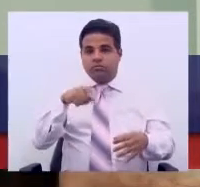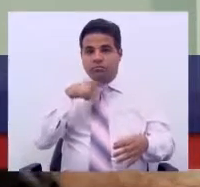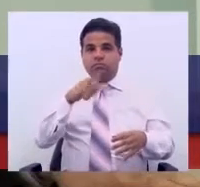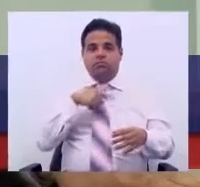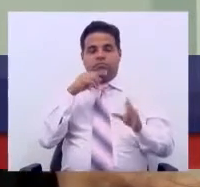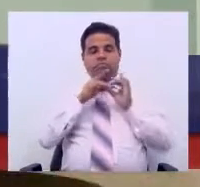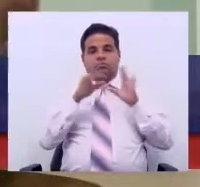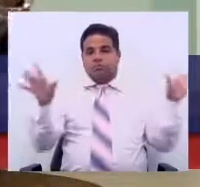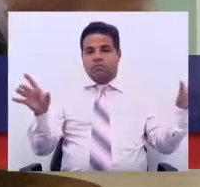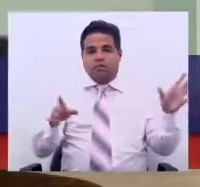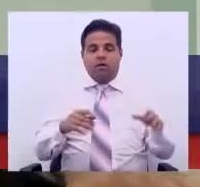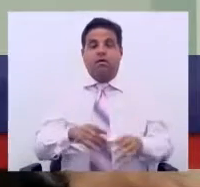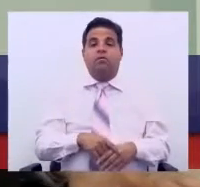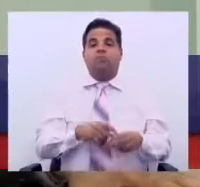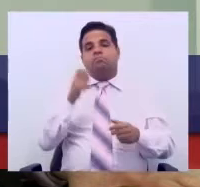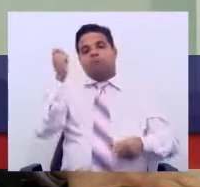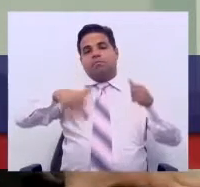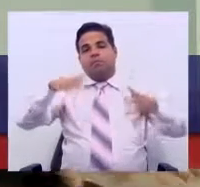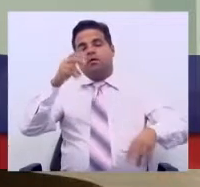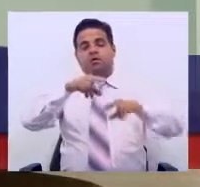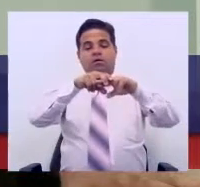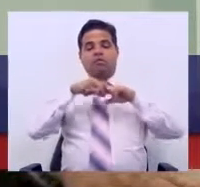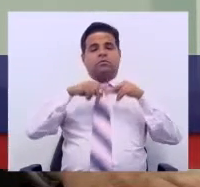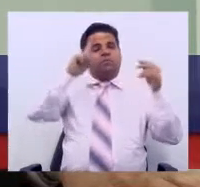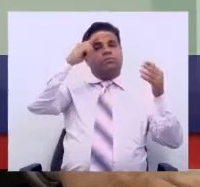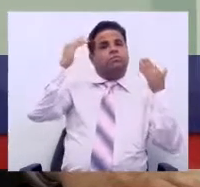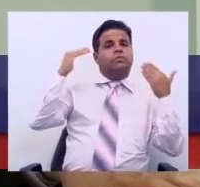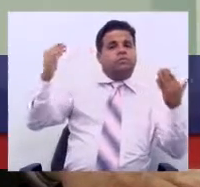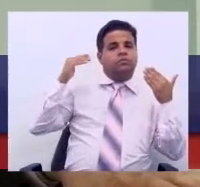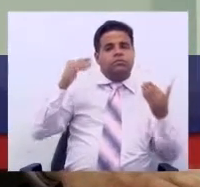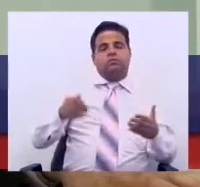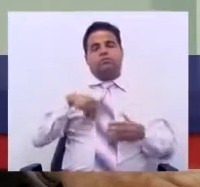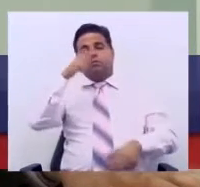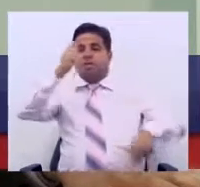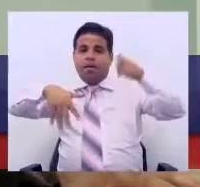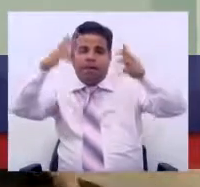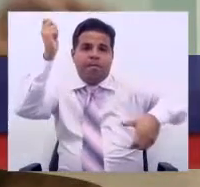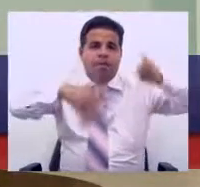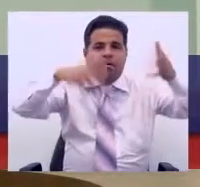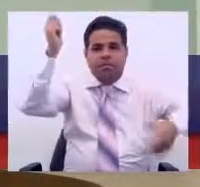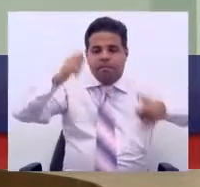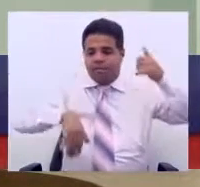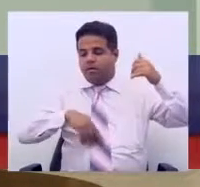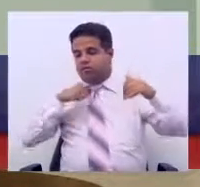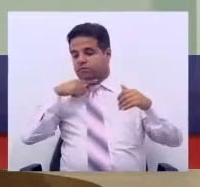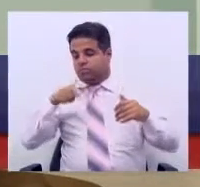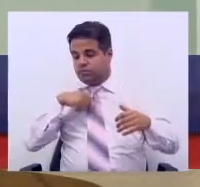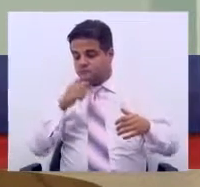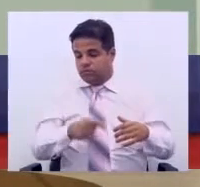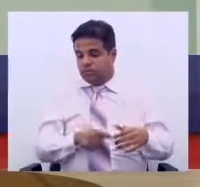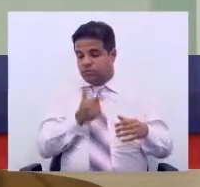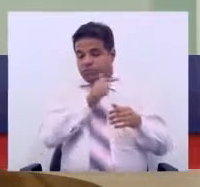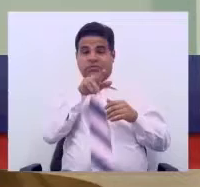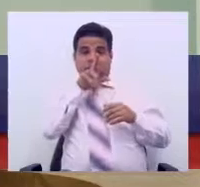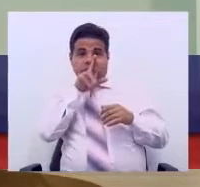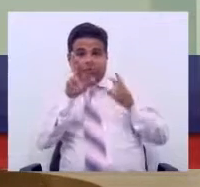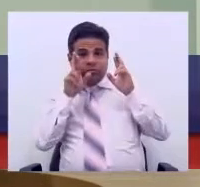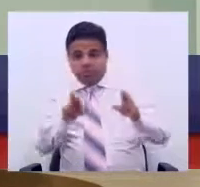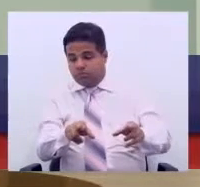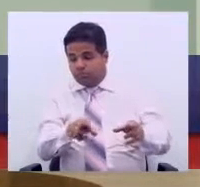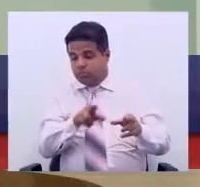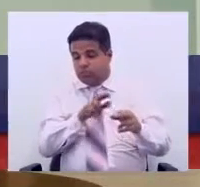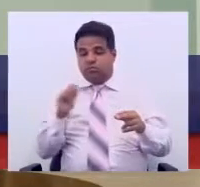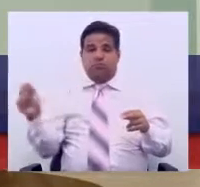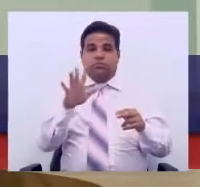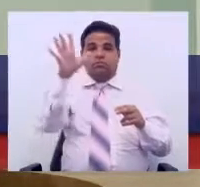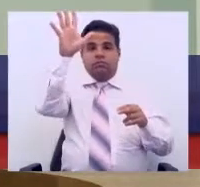não conseguiu liberar o parecer por conta das dúvidas que existem na redação final do mesmo, não diz respeito ao